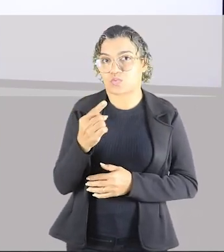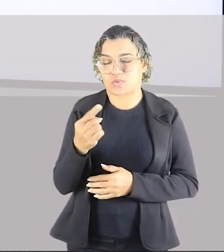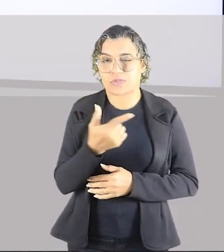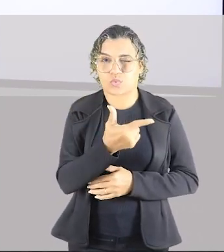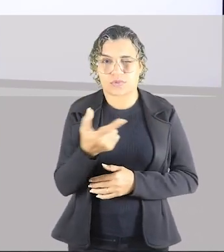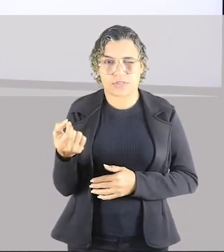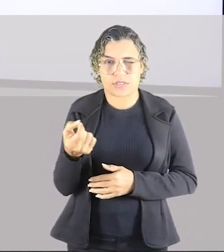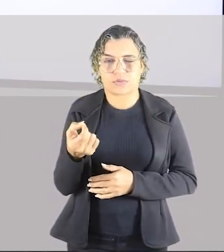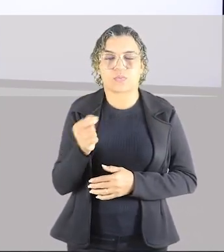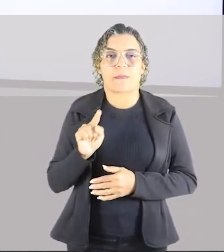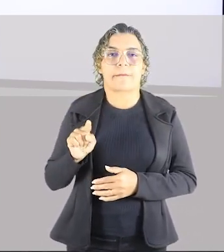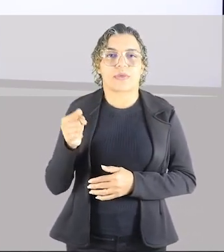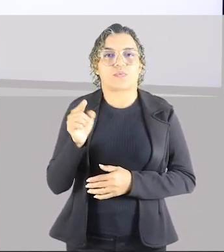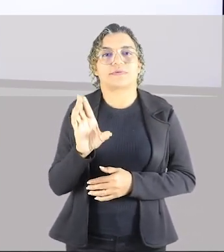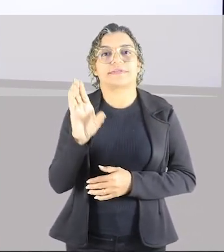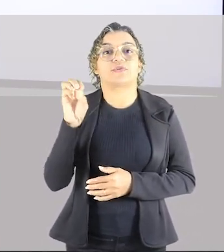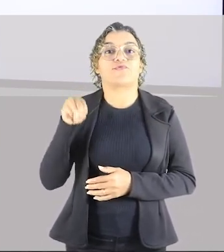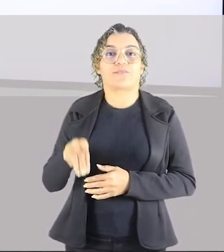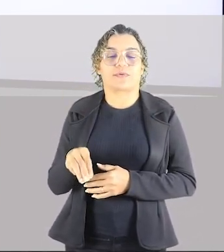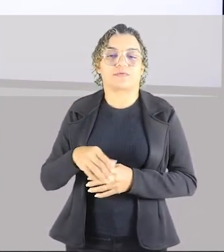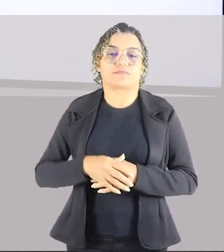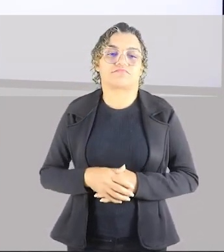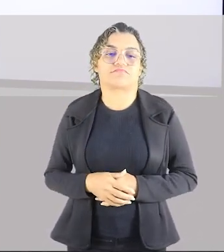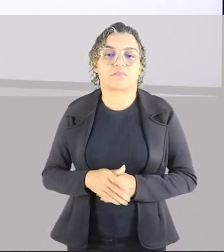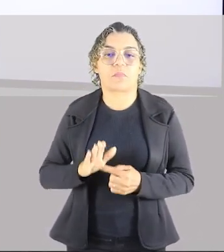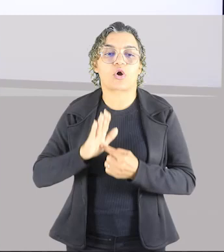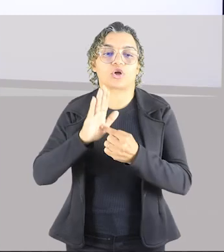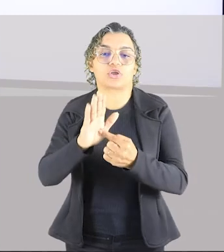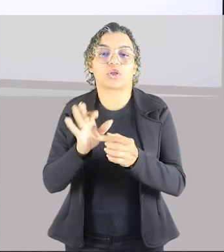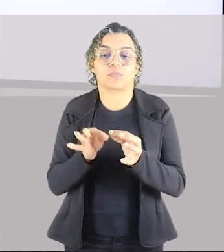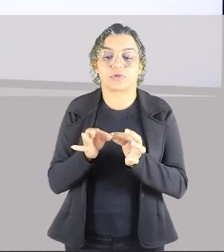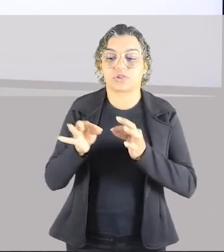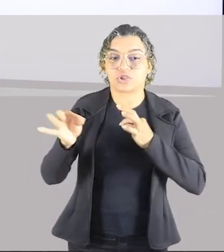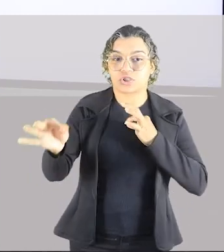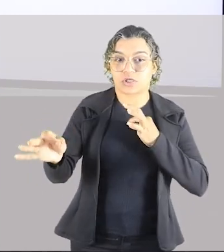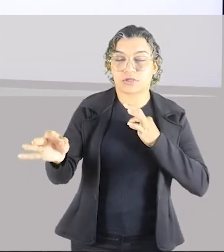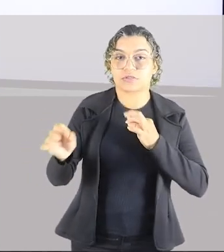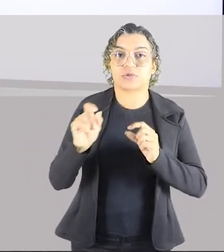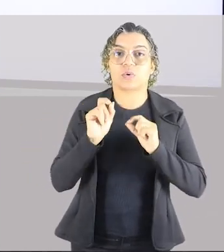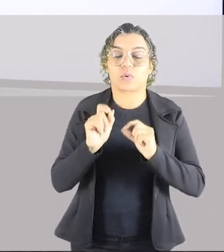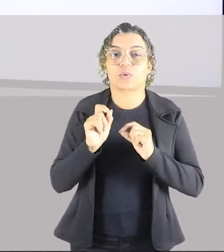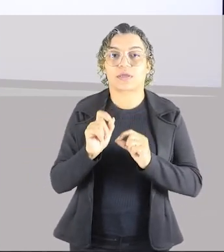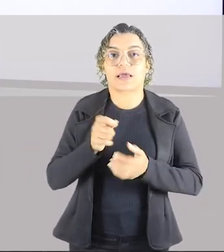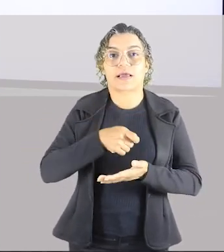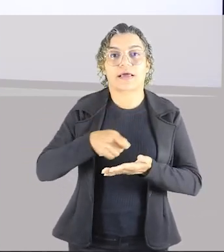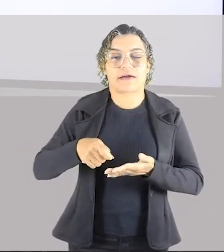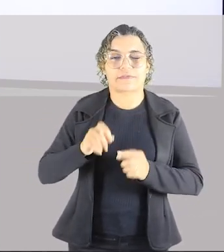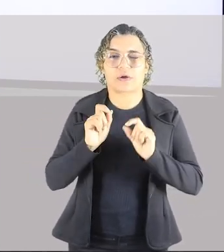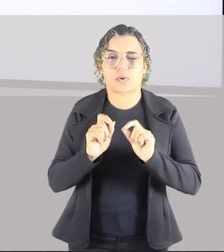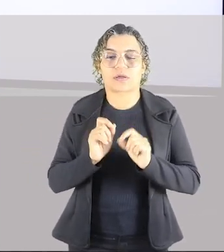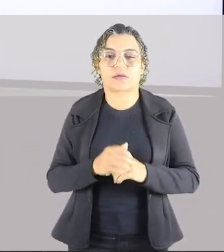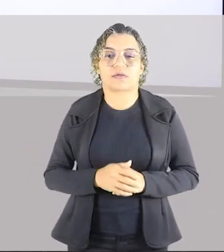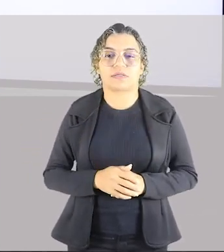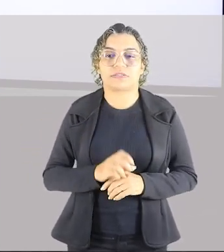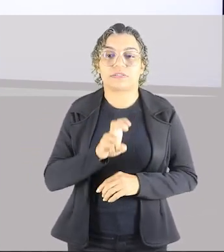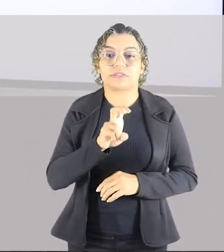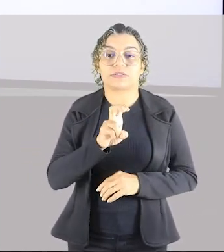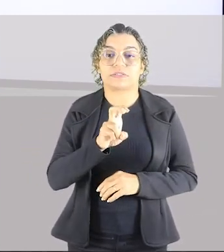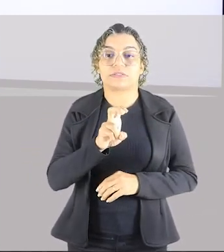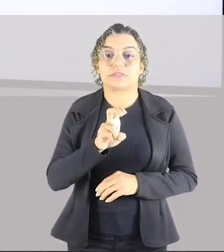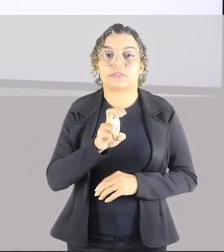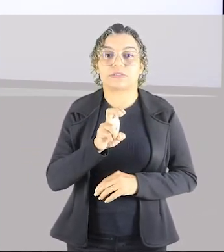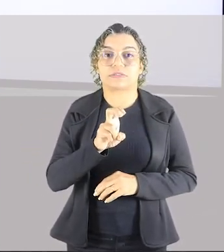mil centímetros. Indicando uma distância gráfica entre cidades de 5 centímetros, ou seja, a